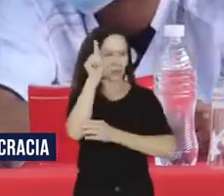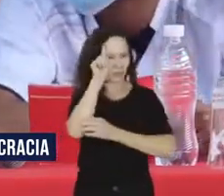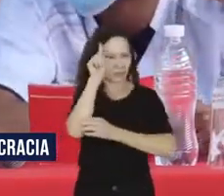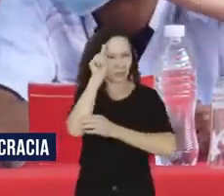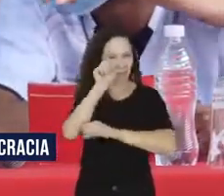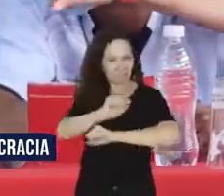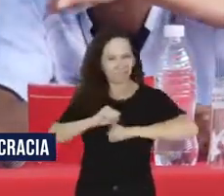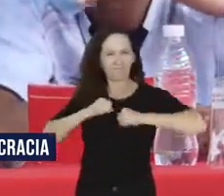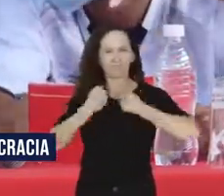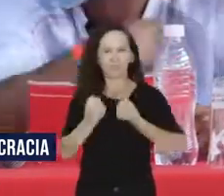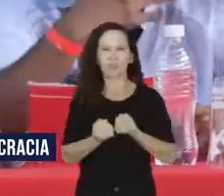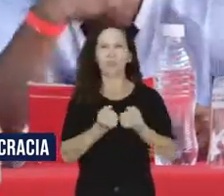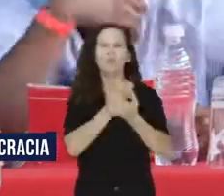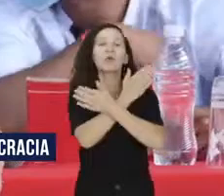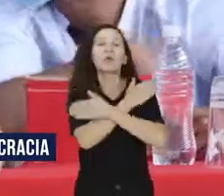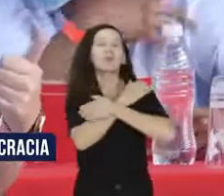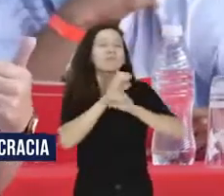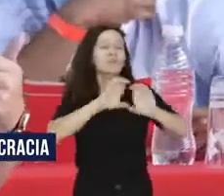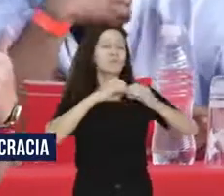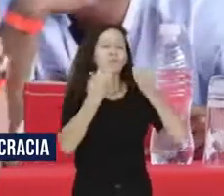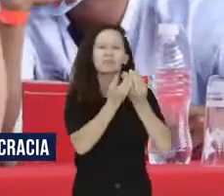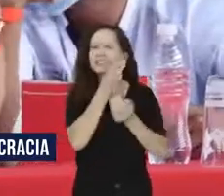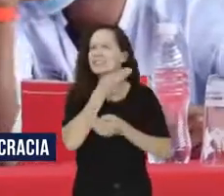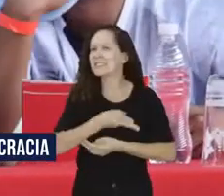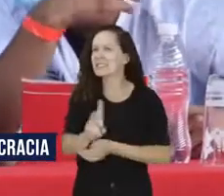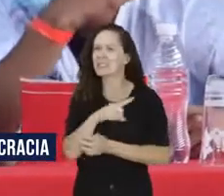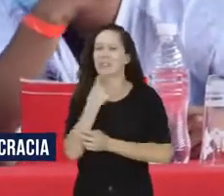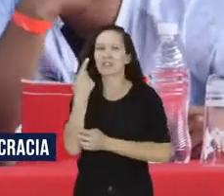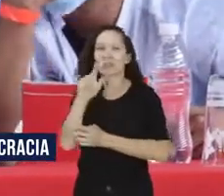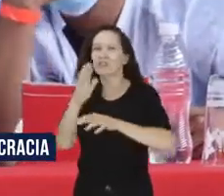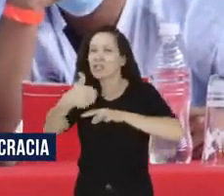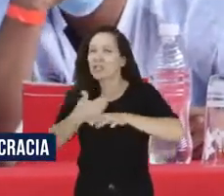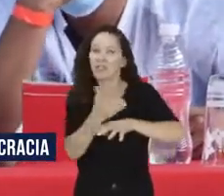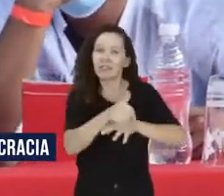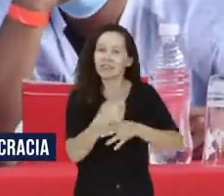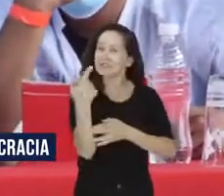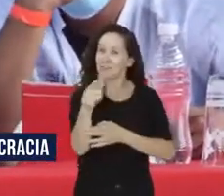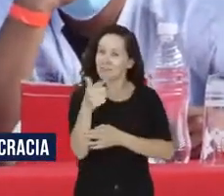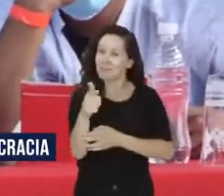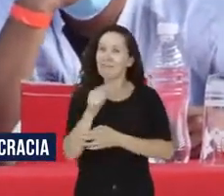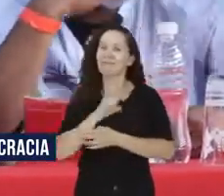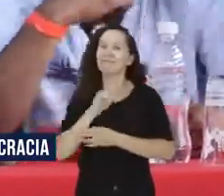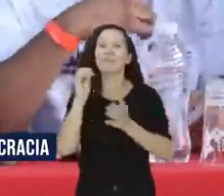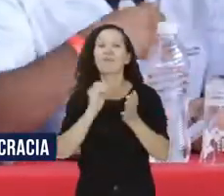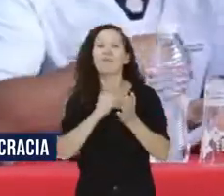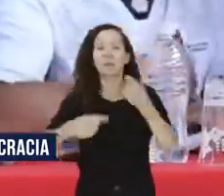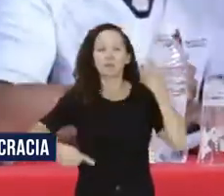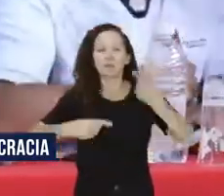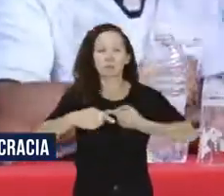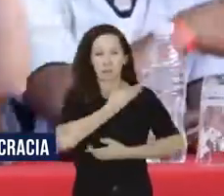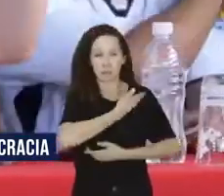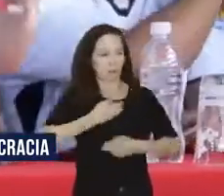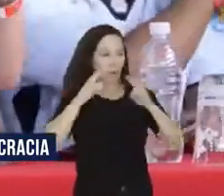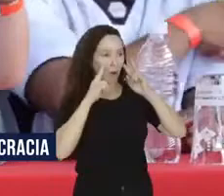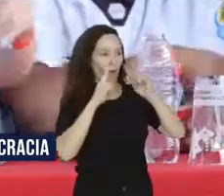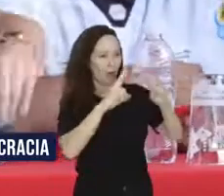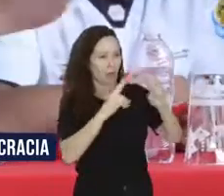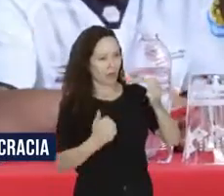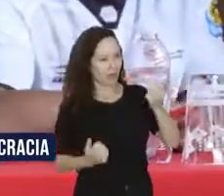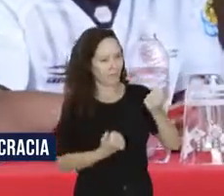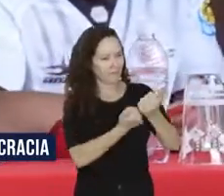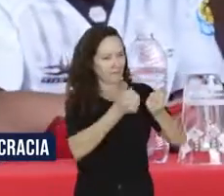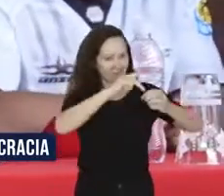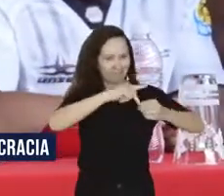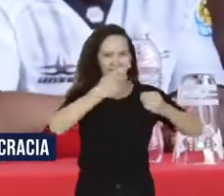comunidade é contínuo, porque a gente não tem acesso, não tem políticas públicas que olham para a gente. A gente não, a partir do momento que o